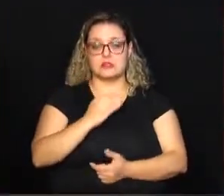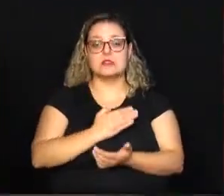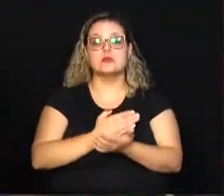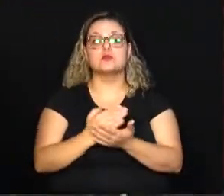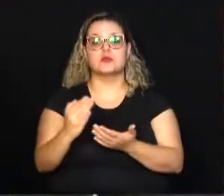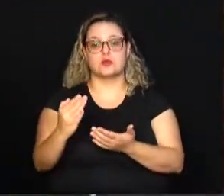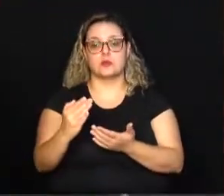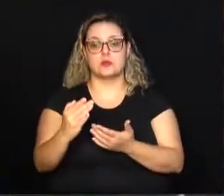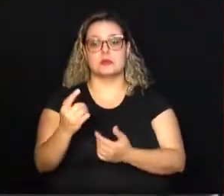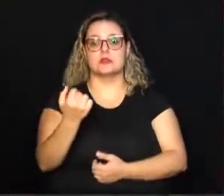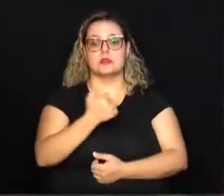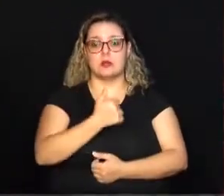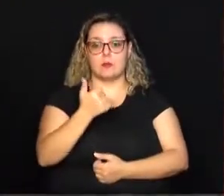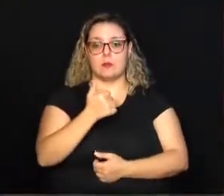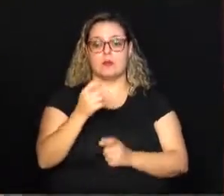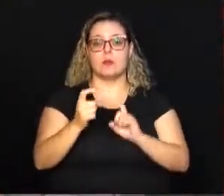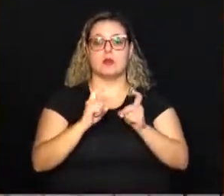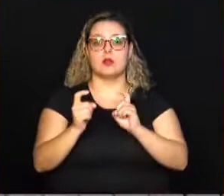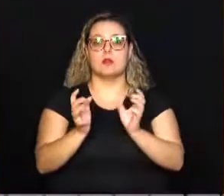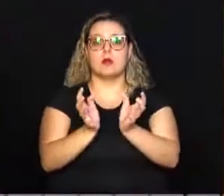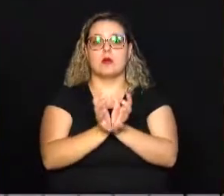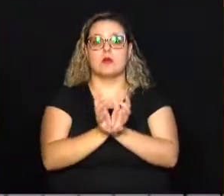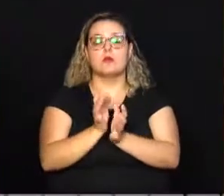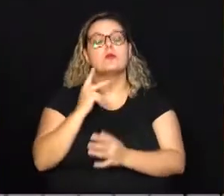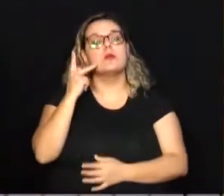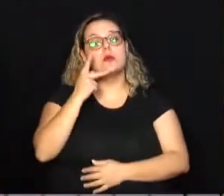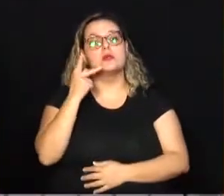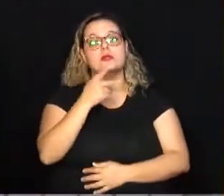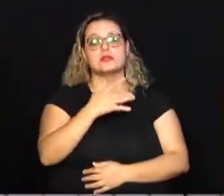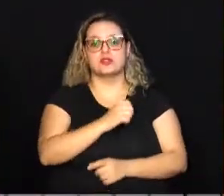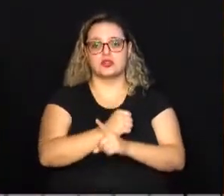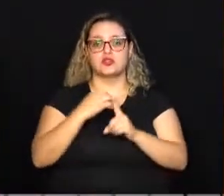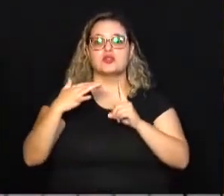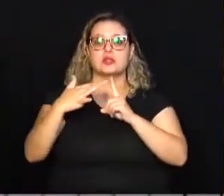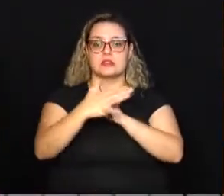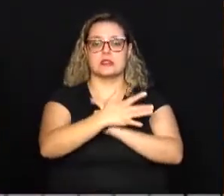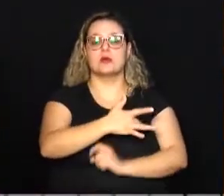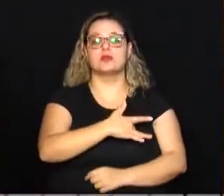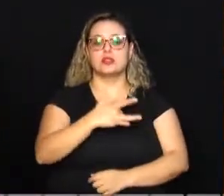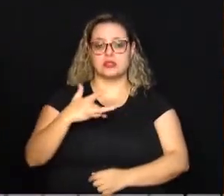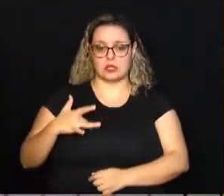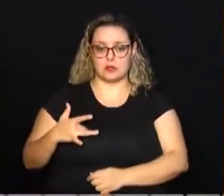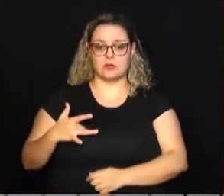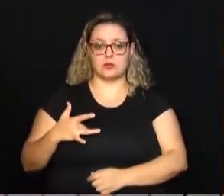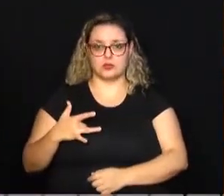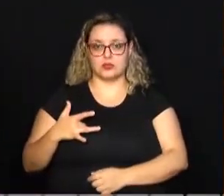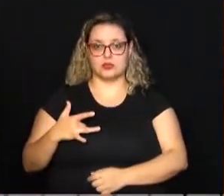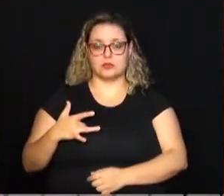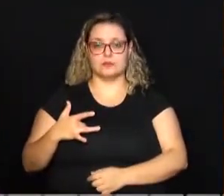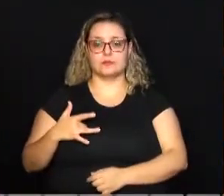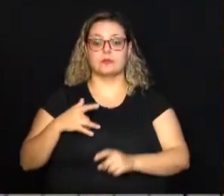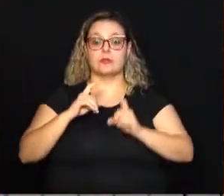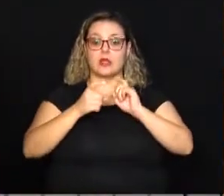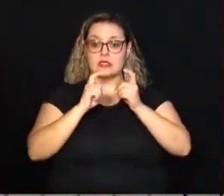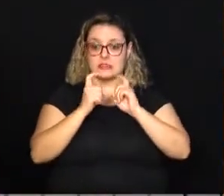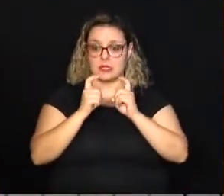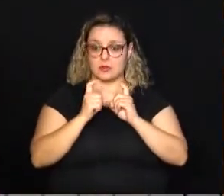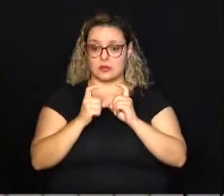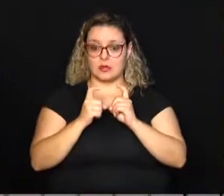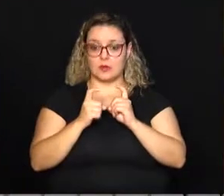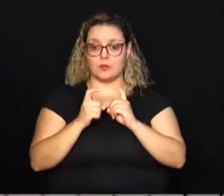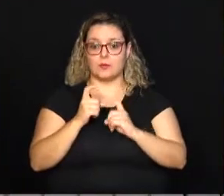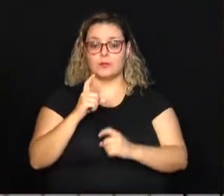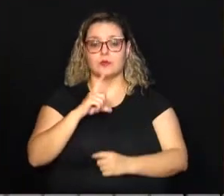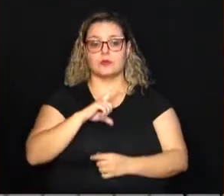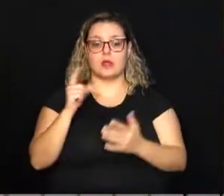reunião ordinária da Comissão de Política Social e Saúde. Essa reunião ela tem